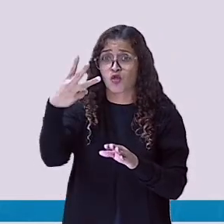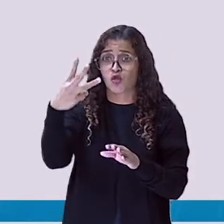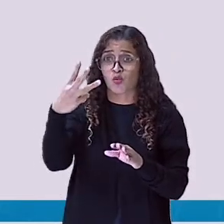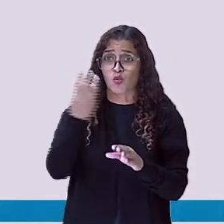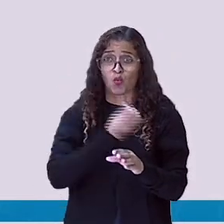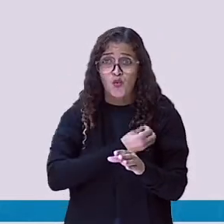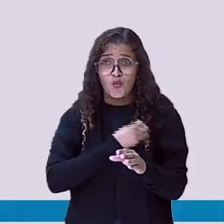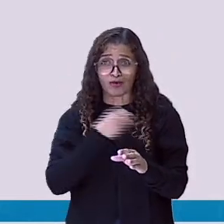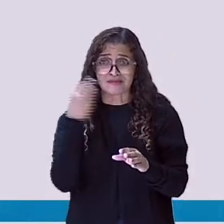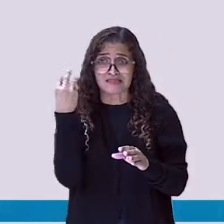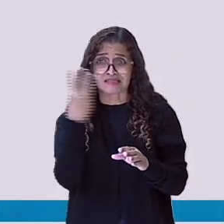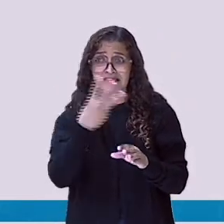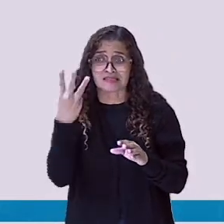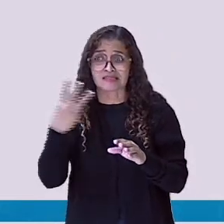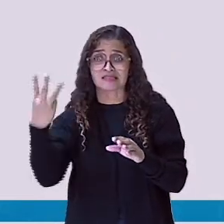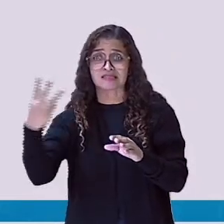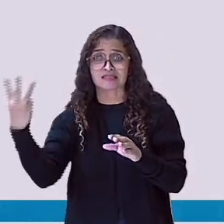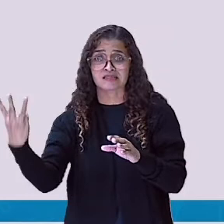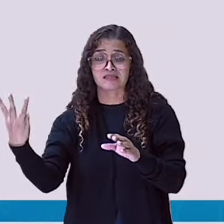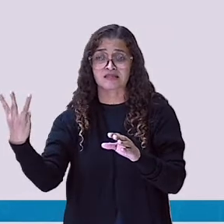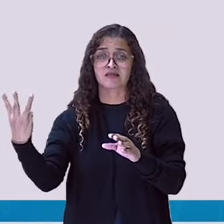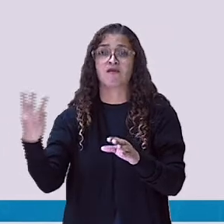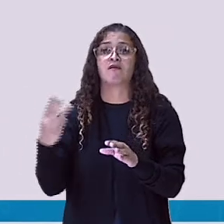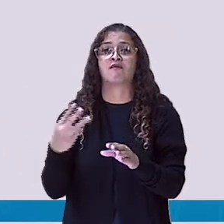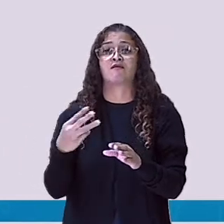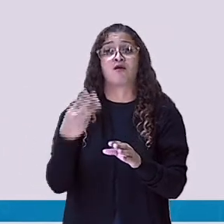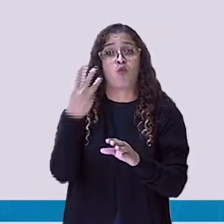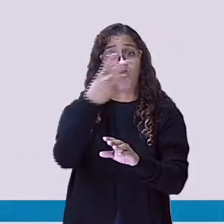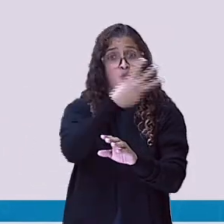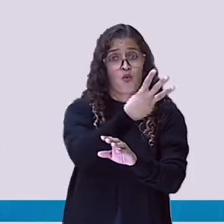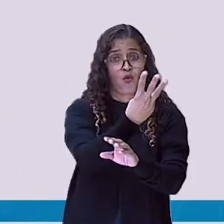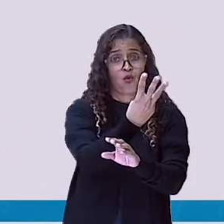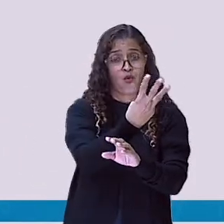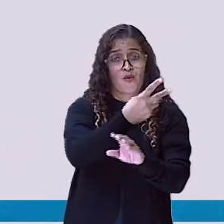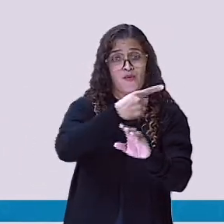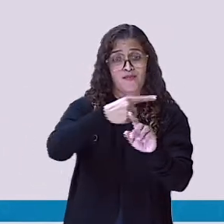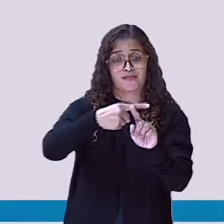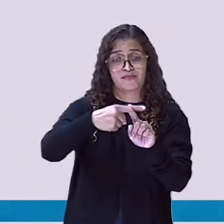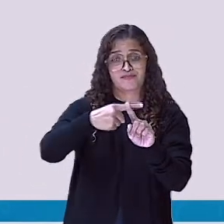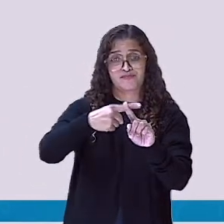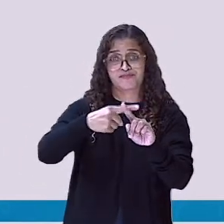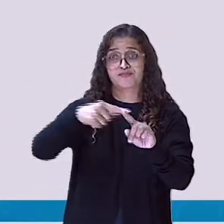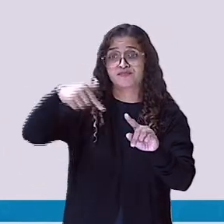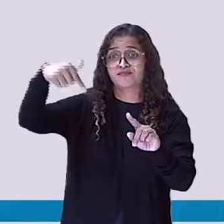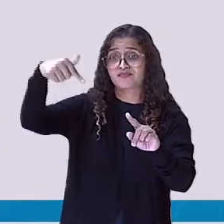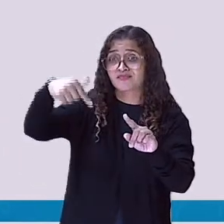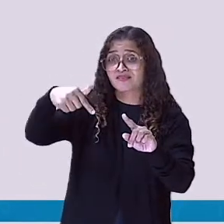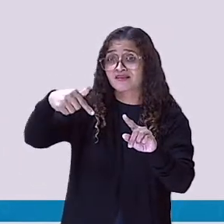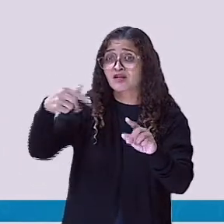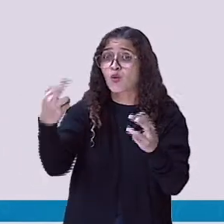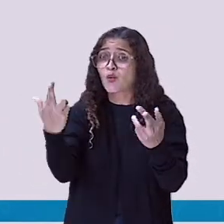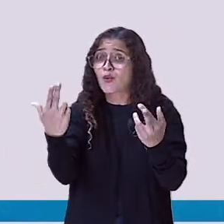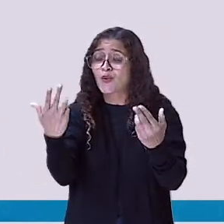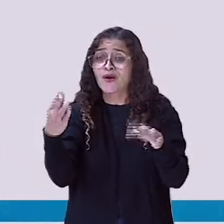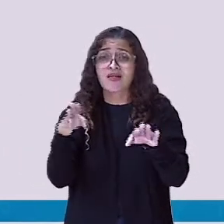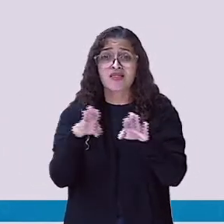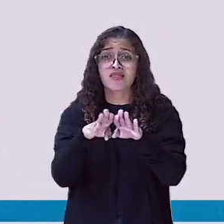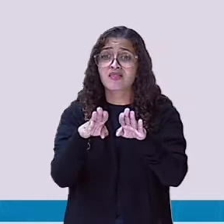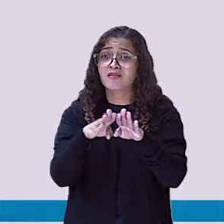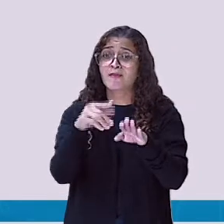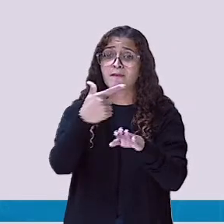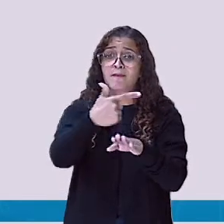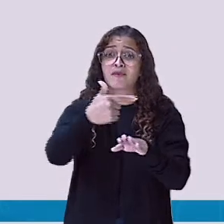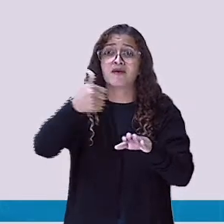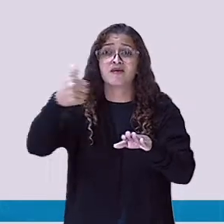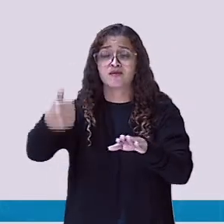mesmo valor? Então, é 3 vezes o 7, que é igual a